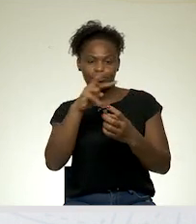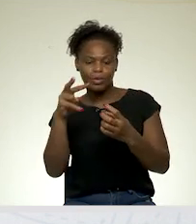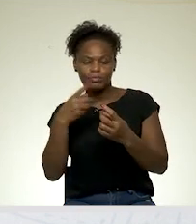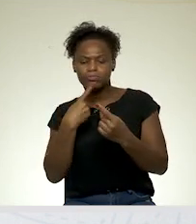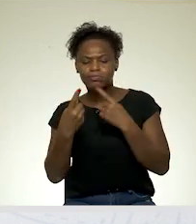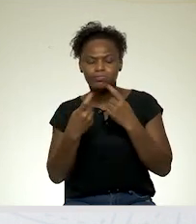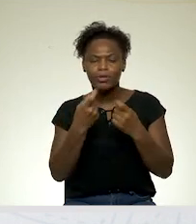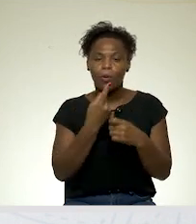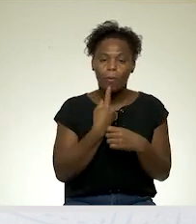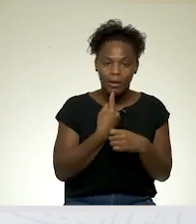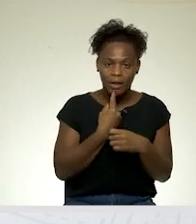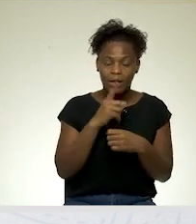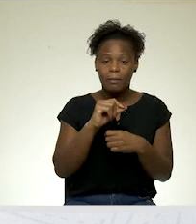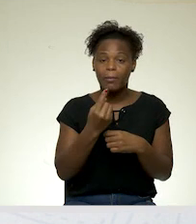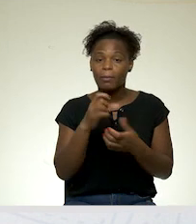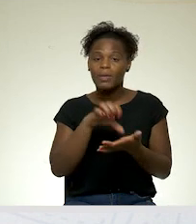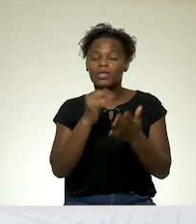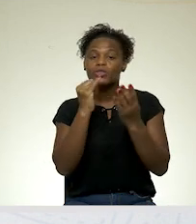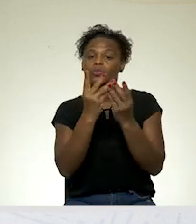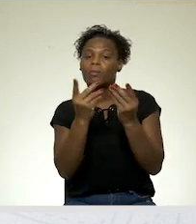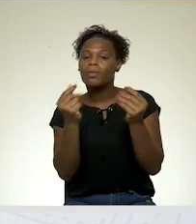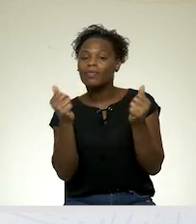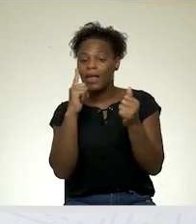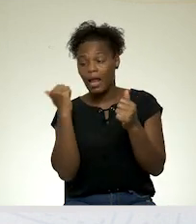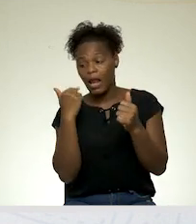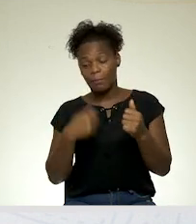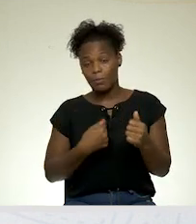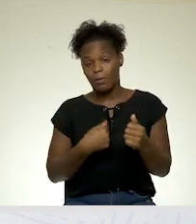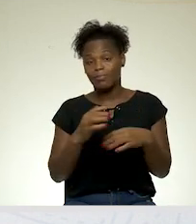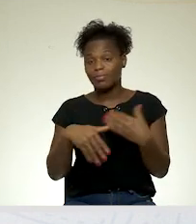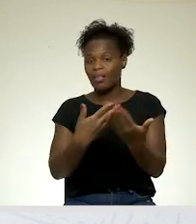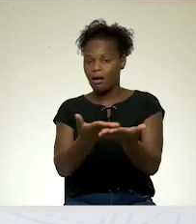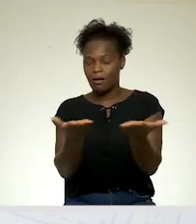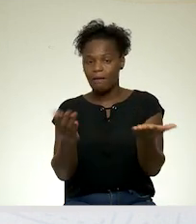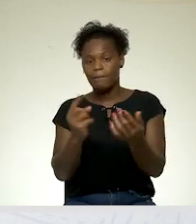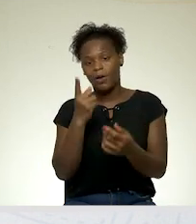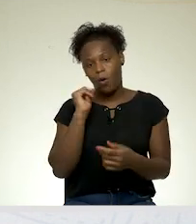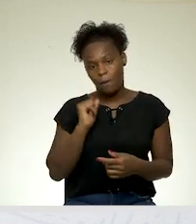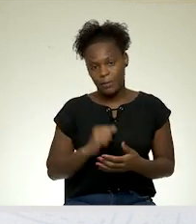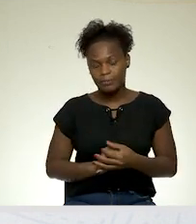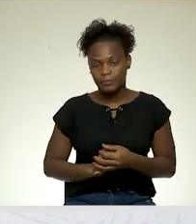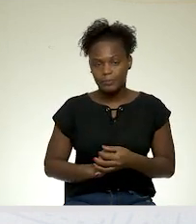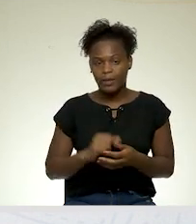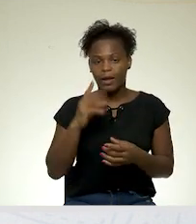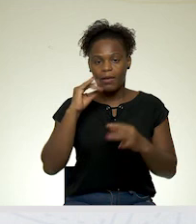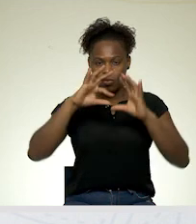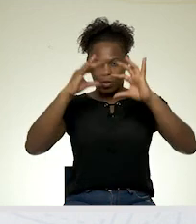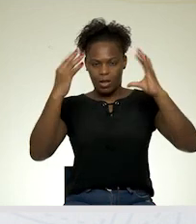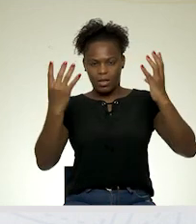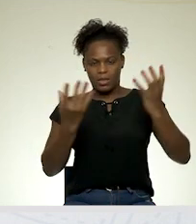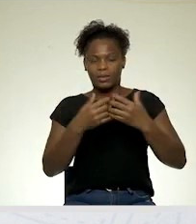interrogada e compreendida por meio de instrumentos que ela própria fornece ao homem. A